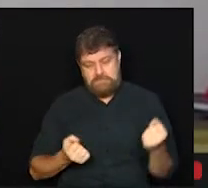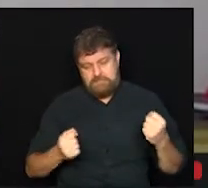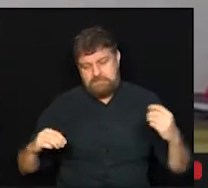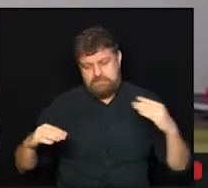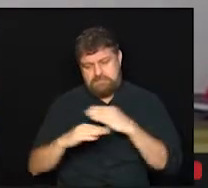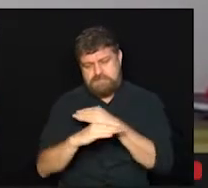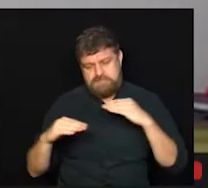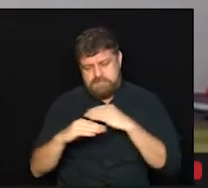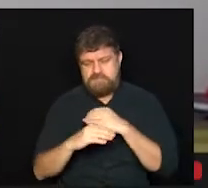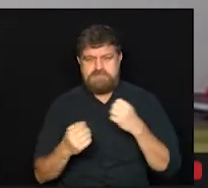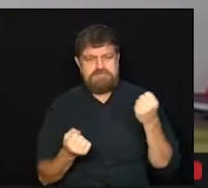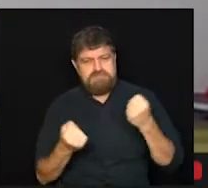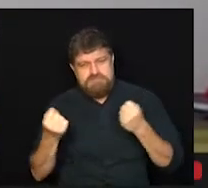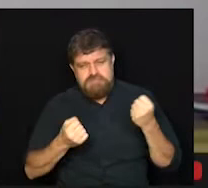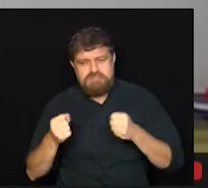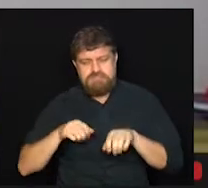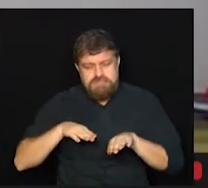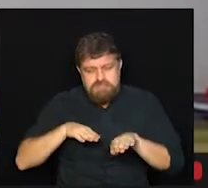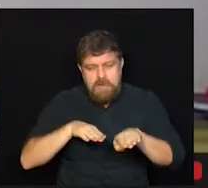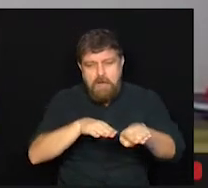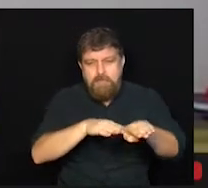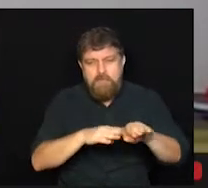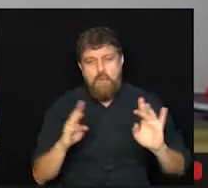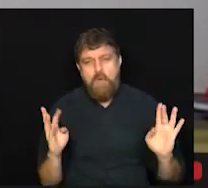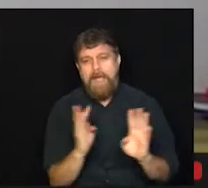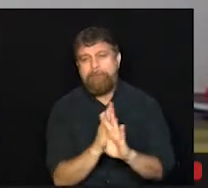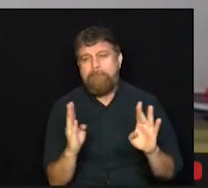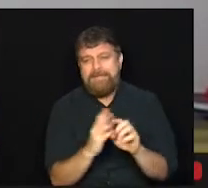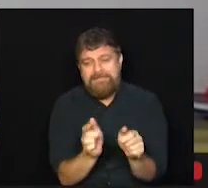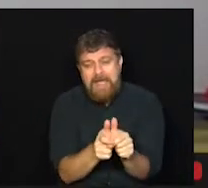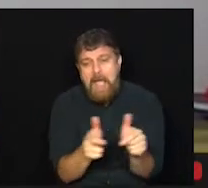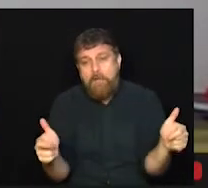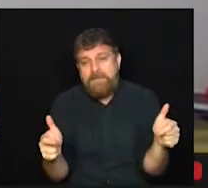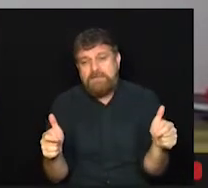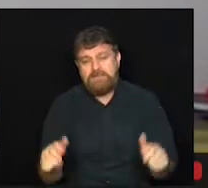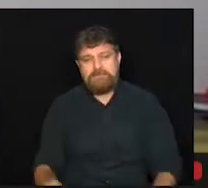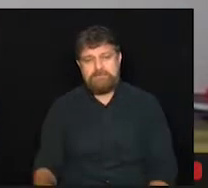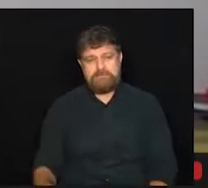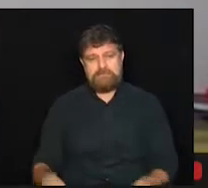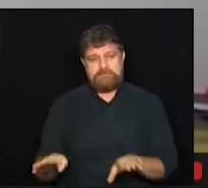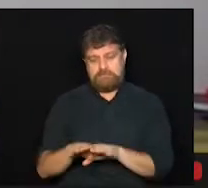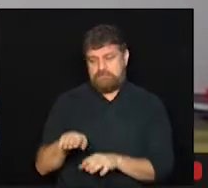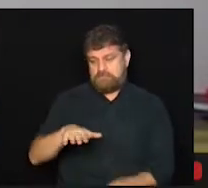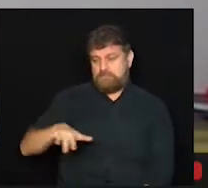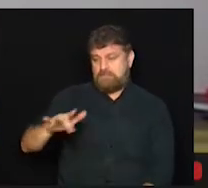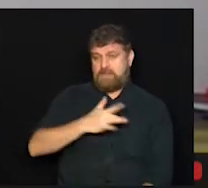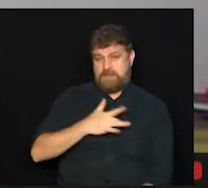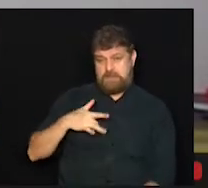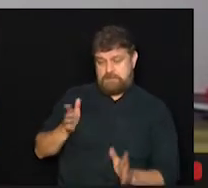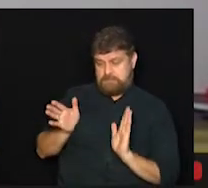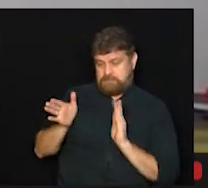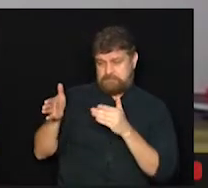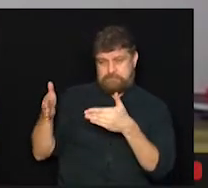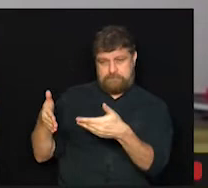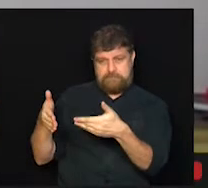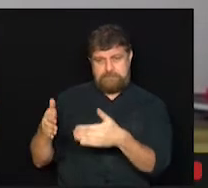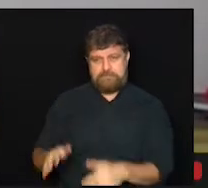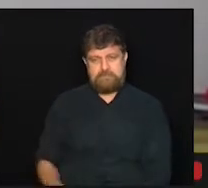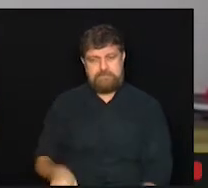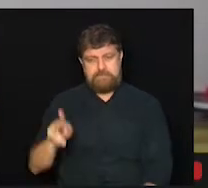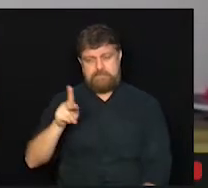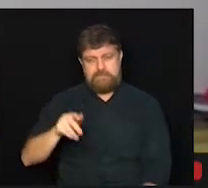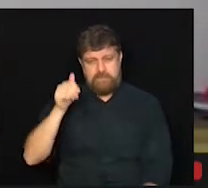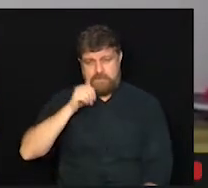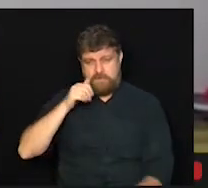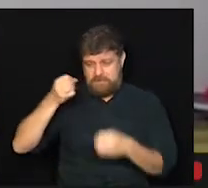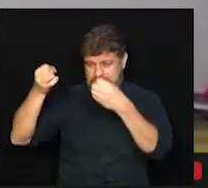uma preocupação, tá certo? A outra questão, em relação ao setor da saúde, a professora nos trouxe